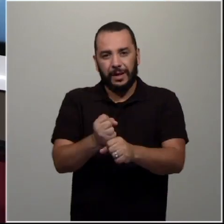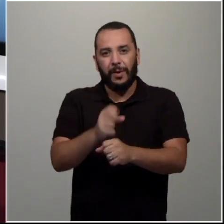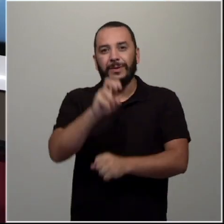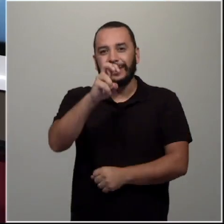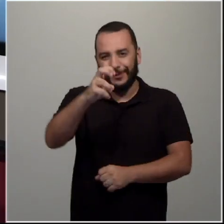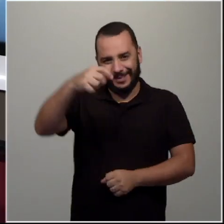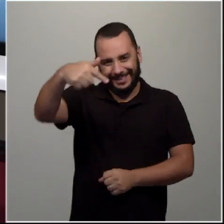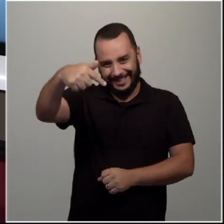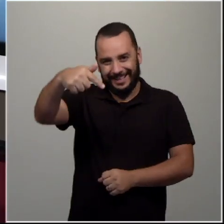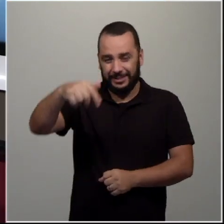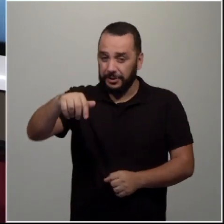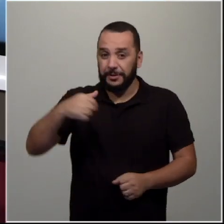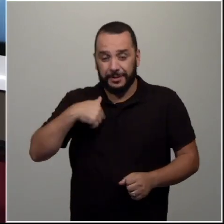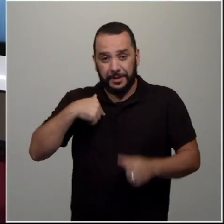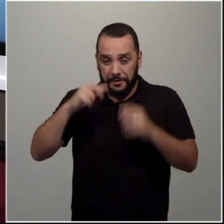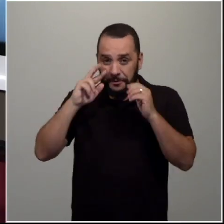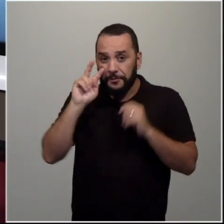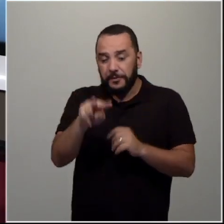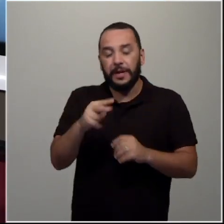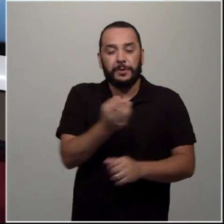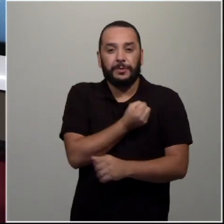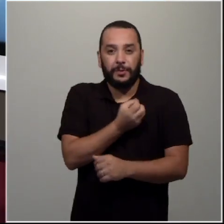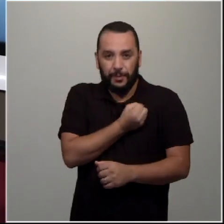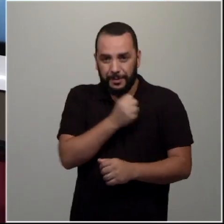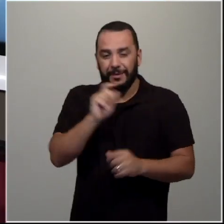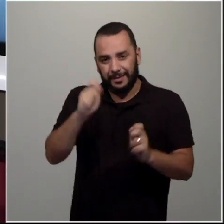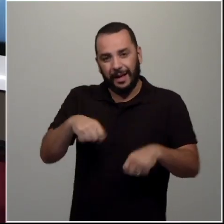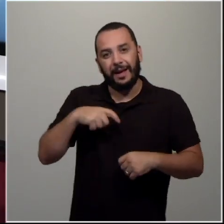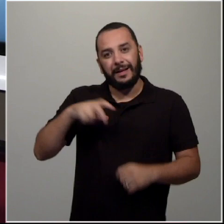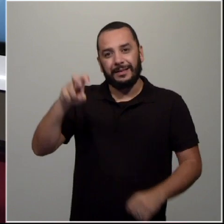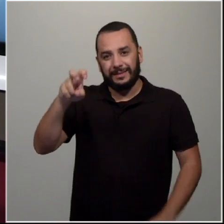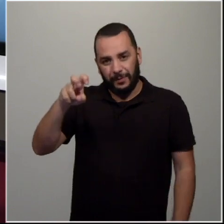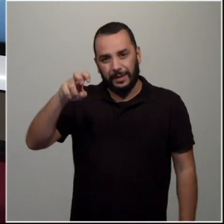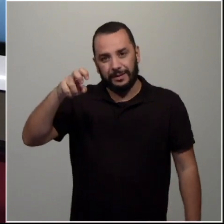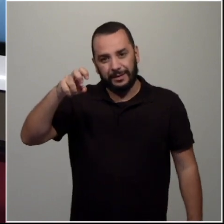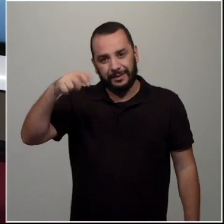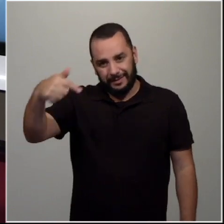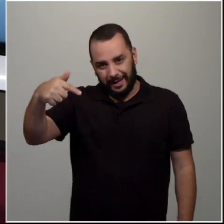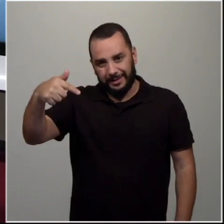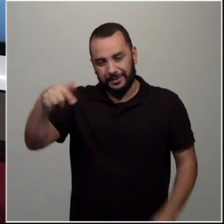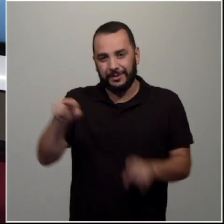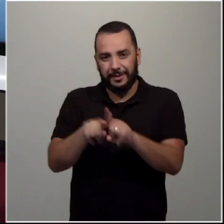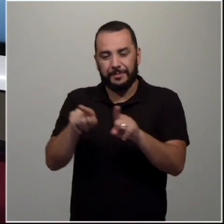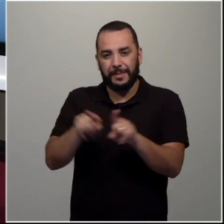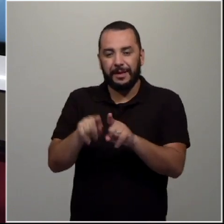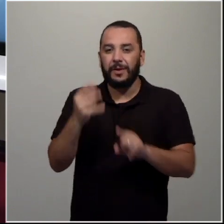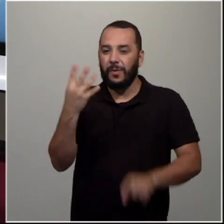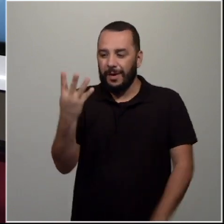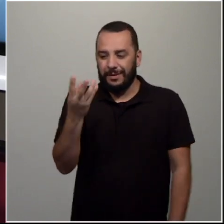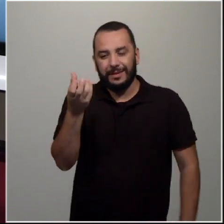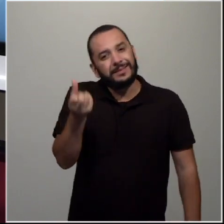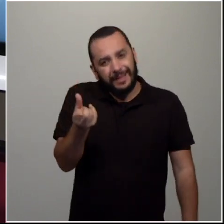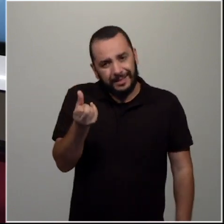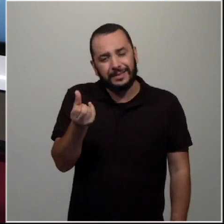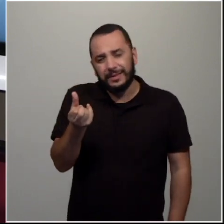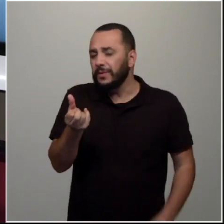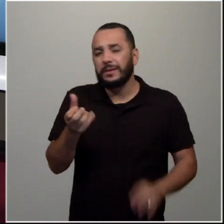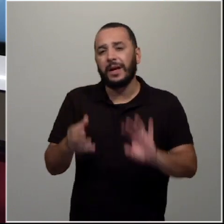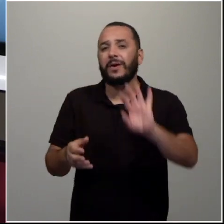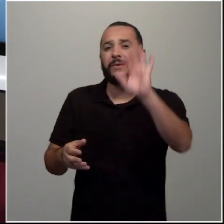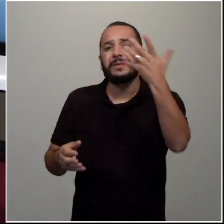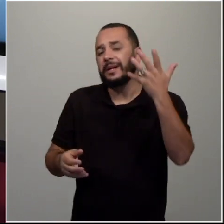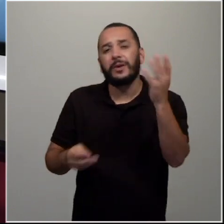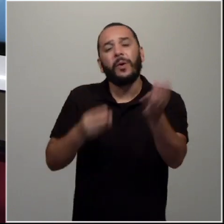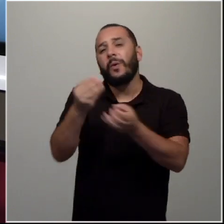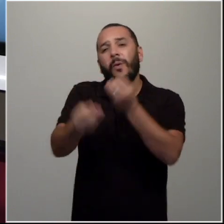da base só olhando para os números que estão expressas a gente vê o número 57 eo número 41 eis o que acontece é agora